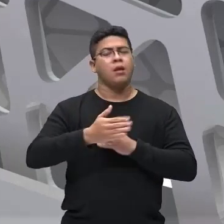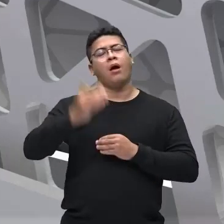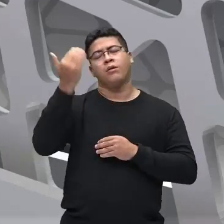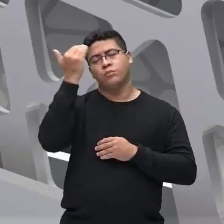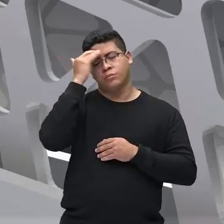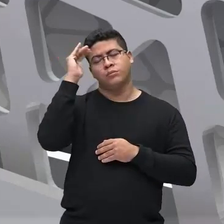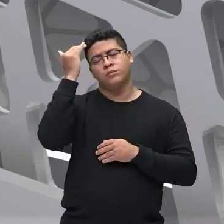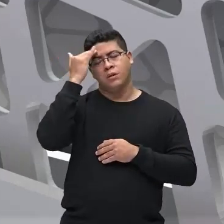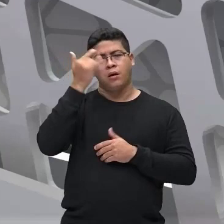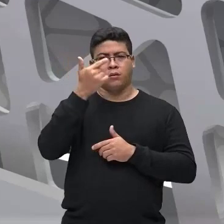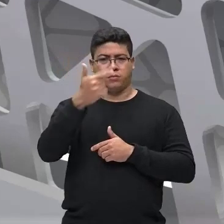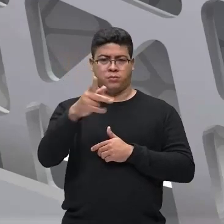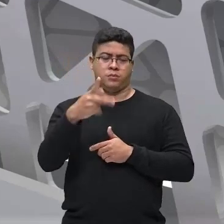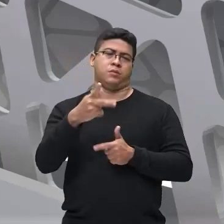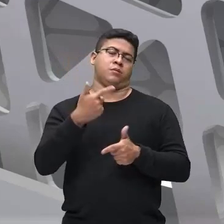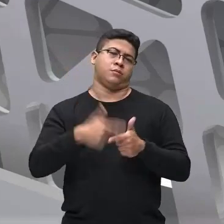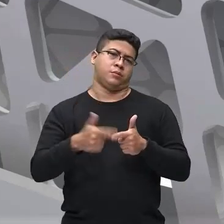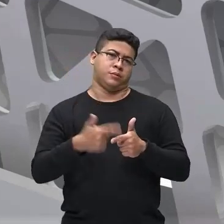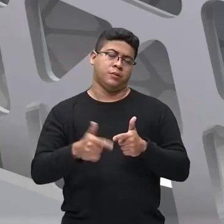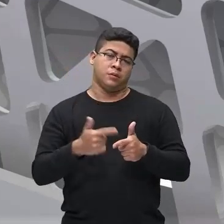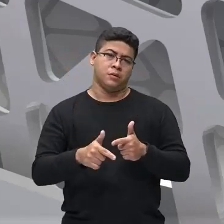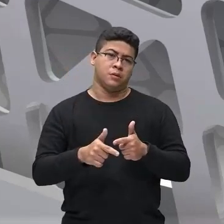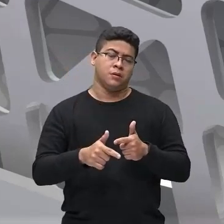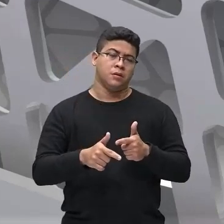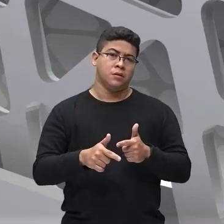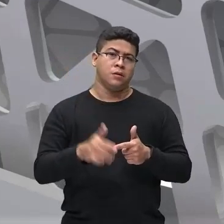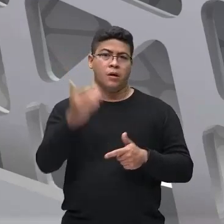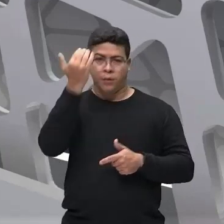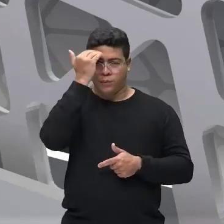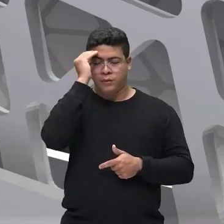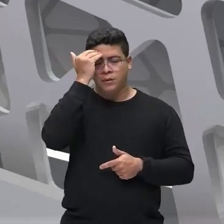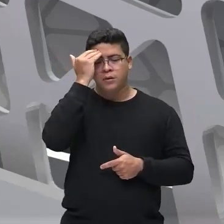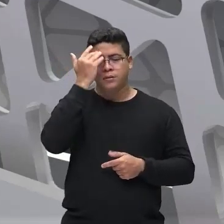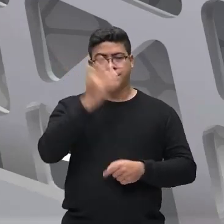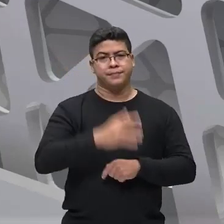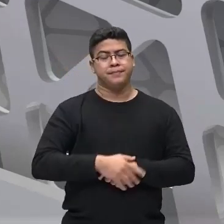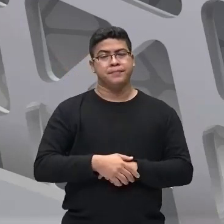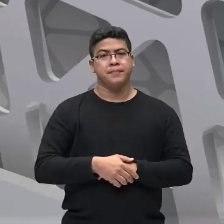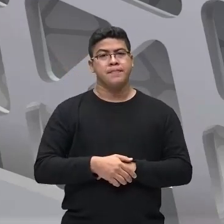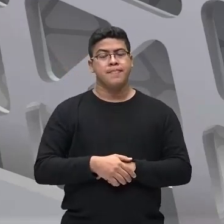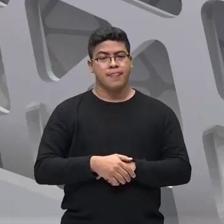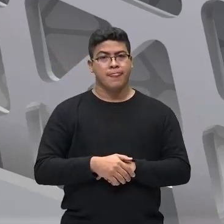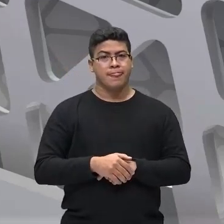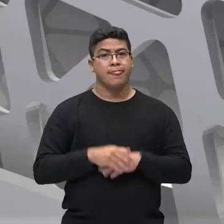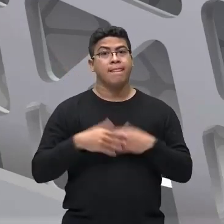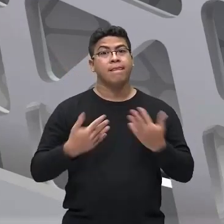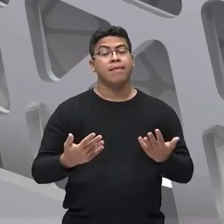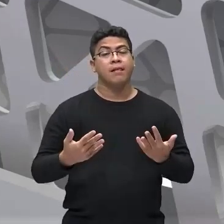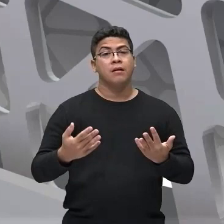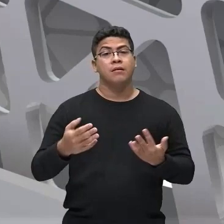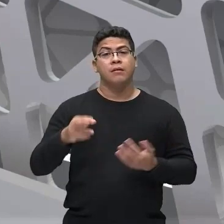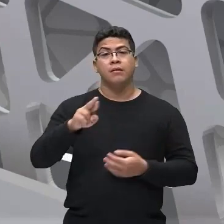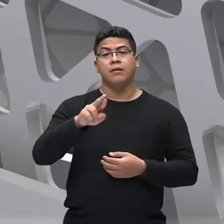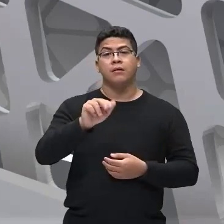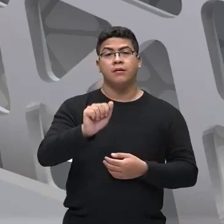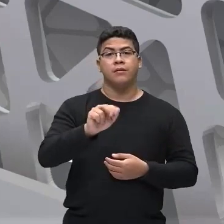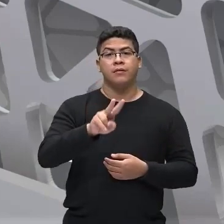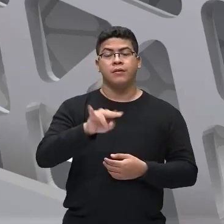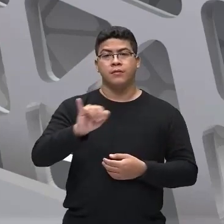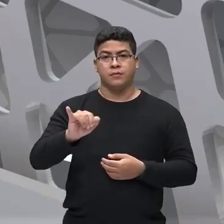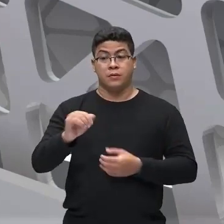sua situação, eu entendo a sua problemática, irmão. E aí o Ravi Shankar, ele fez esse